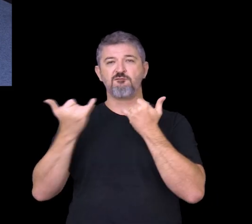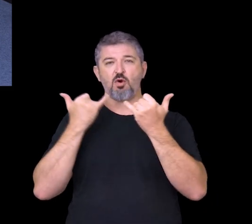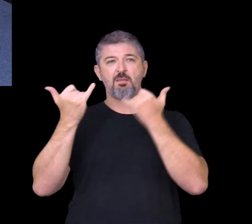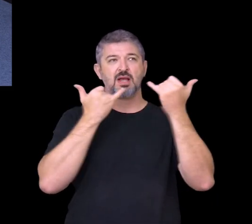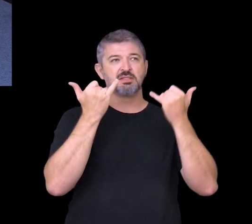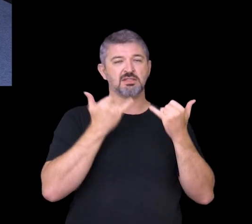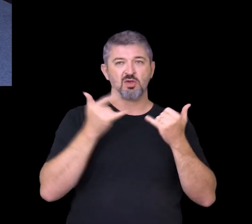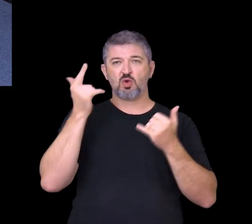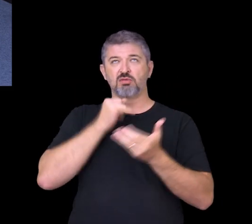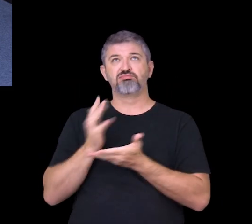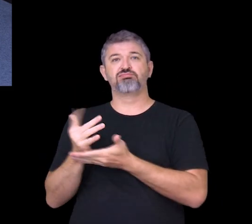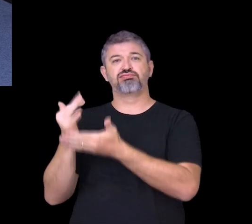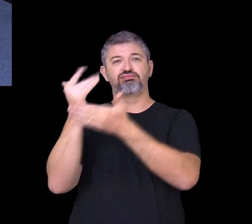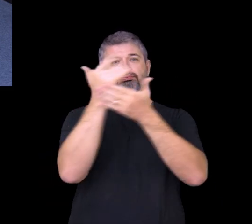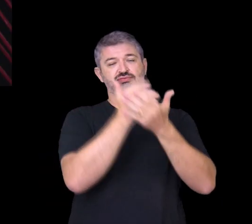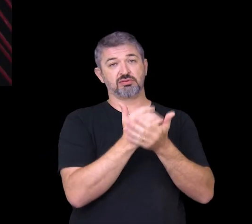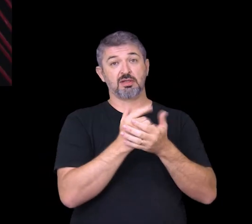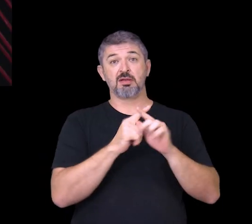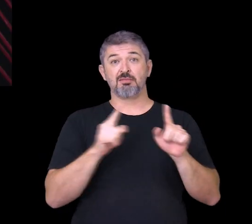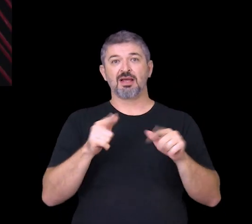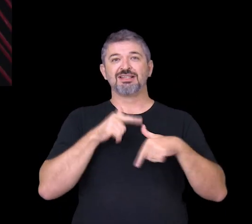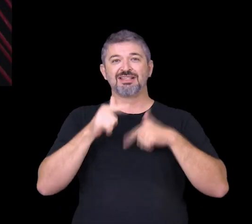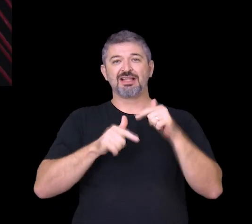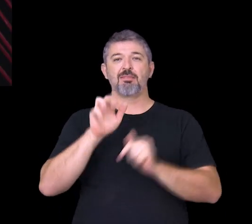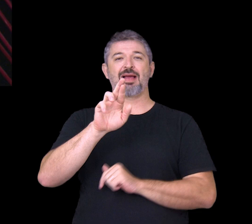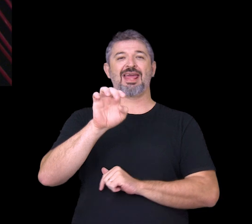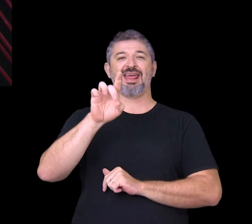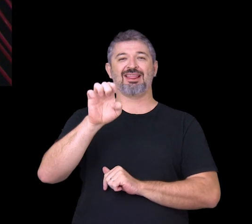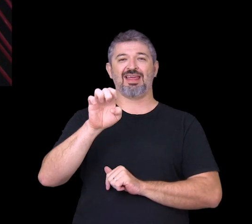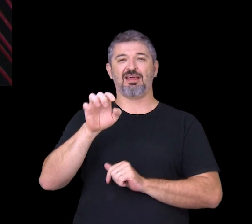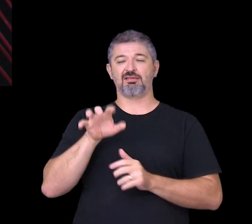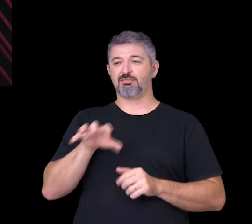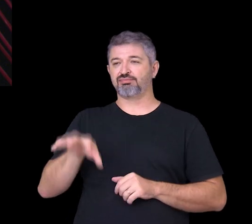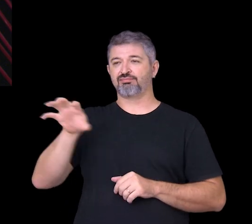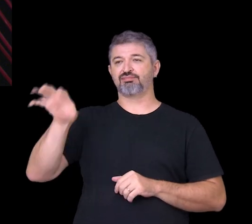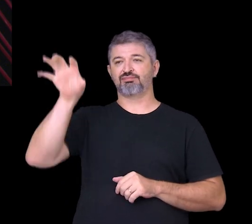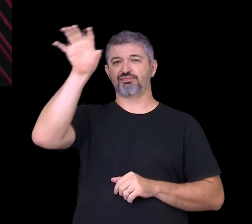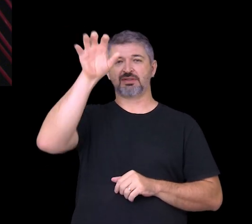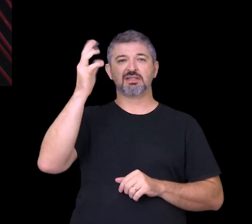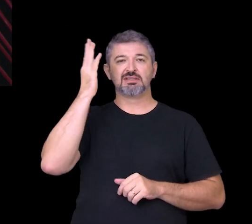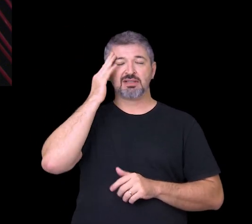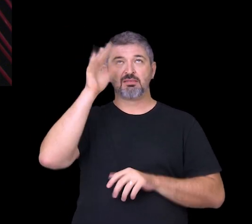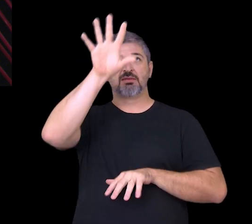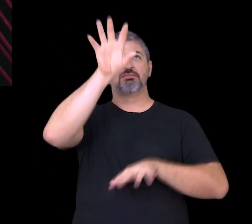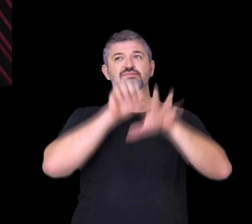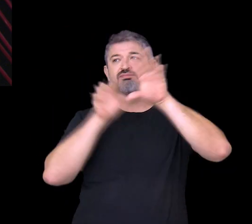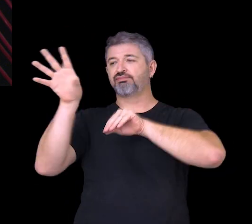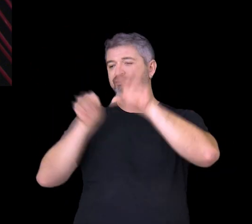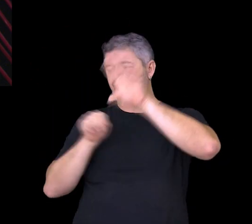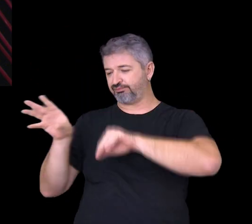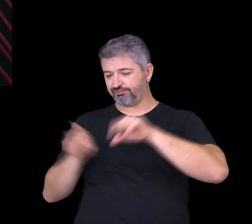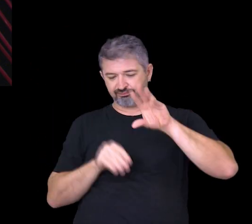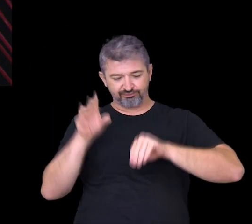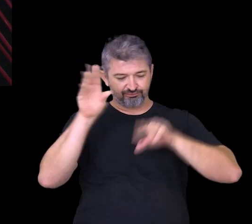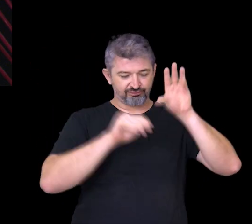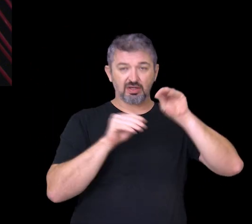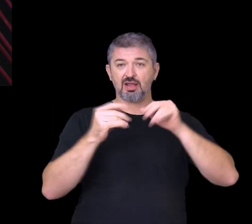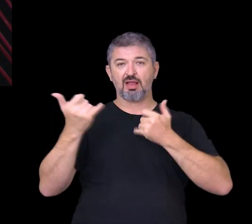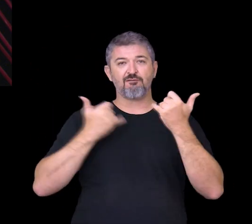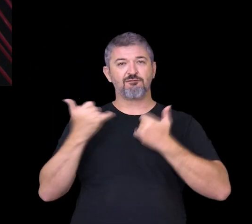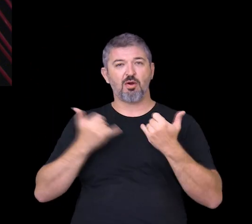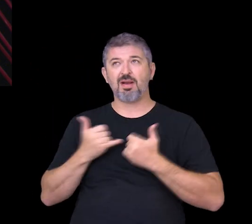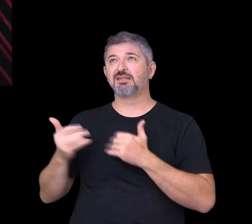informação, mas nós trabalhamos justamente todo esse período em conjunto e em rede para fazer isso, com esse conhecimento chegue, que tenha